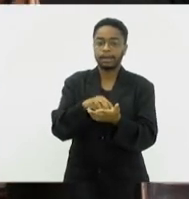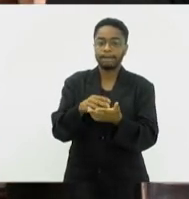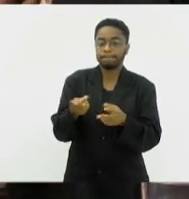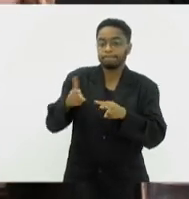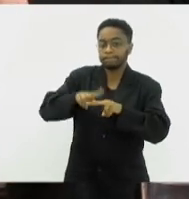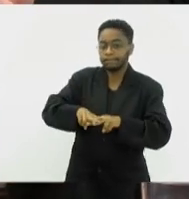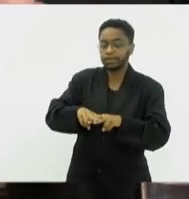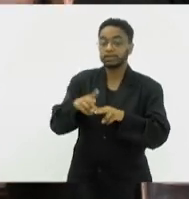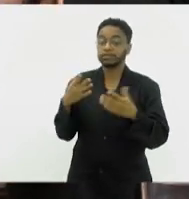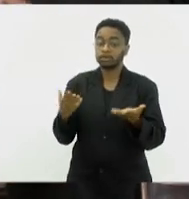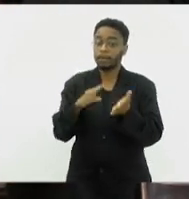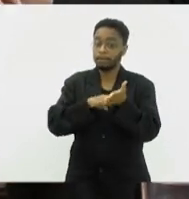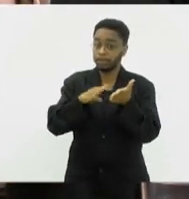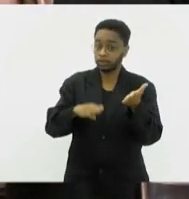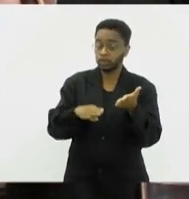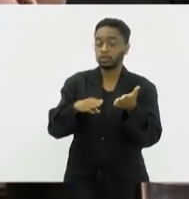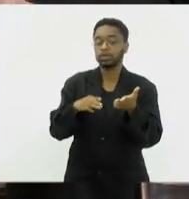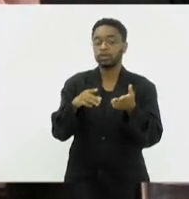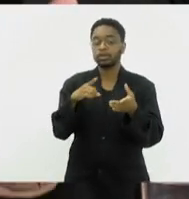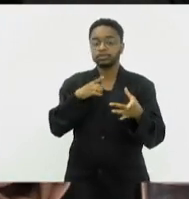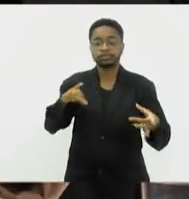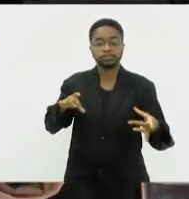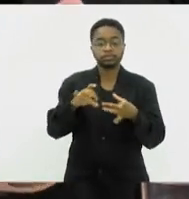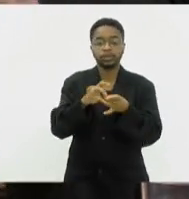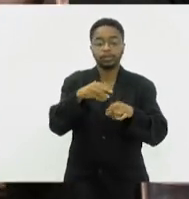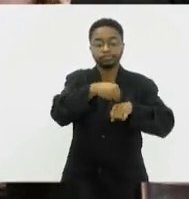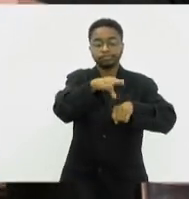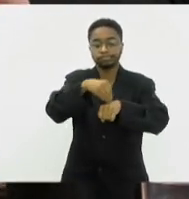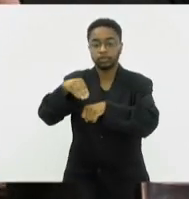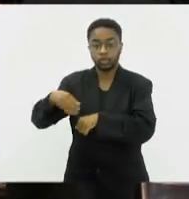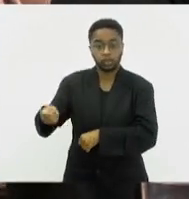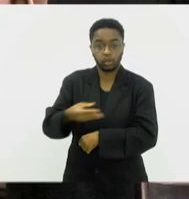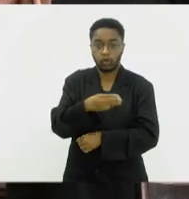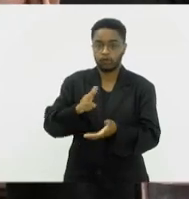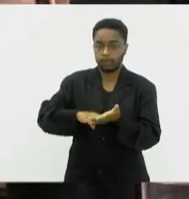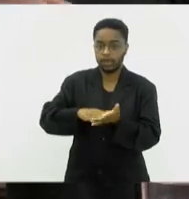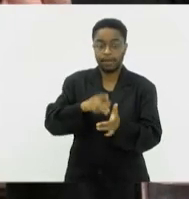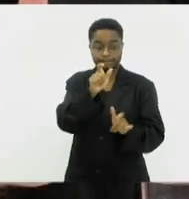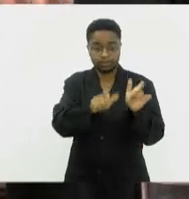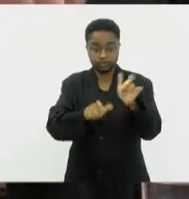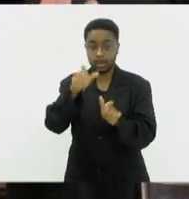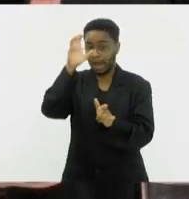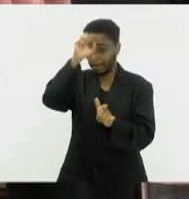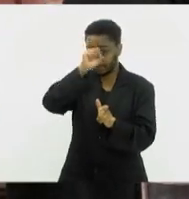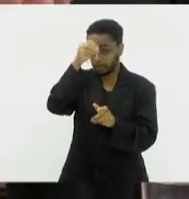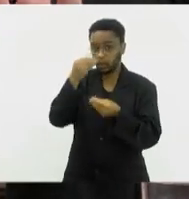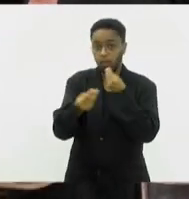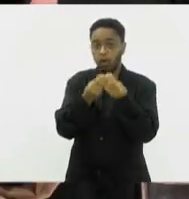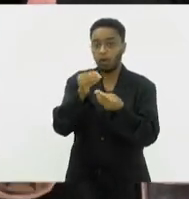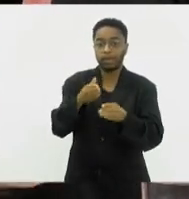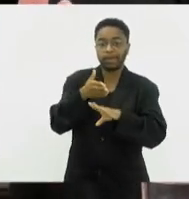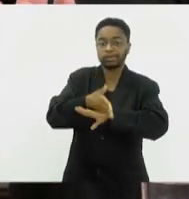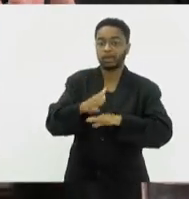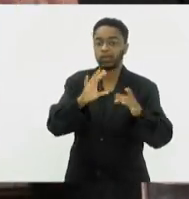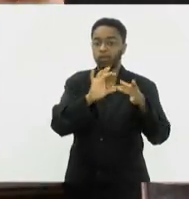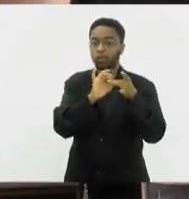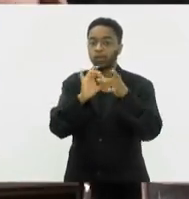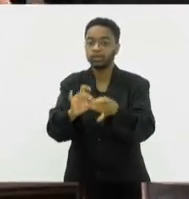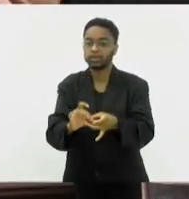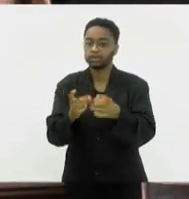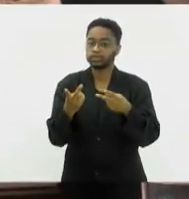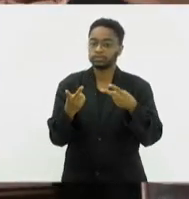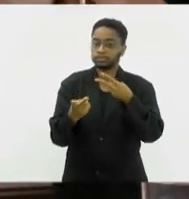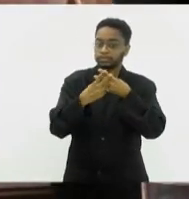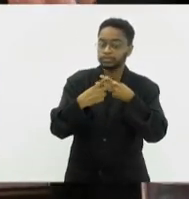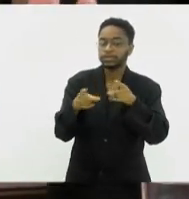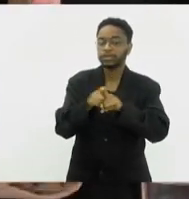Essa metodologia, ela é passada aos novos membros. Essas pessoas aprendem a entrar num contexto de privação de liberdade,